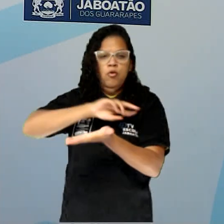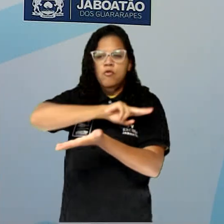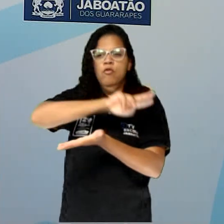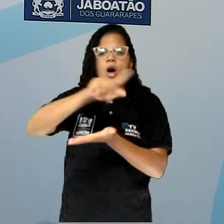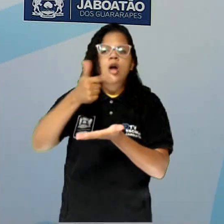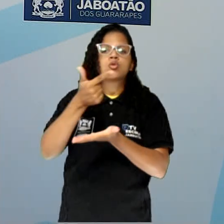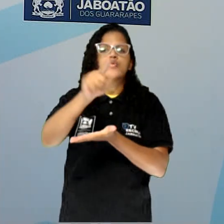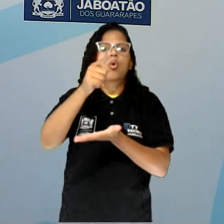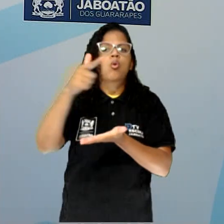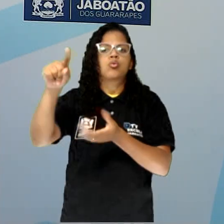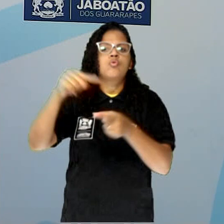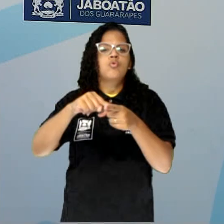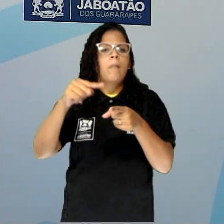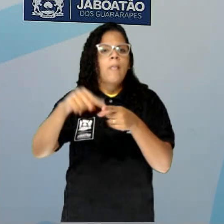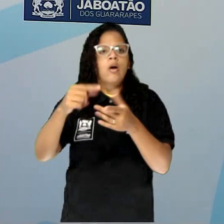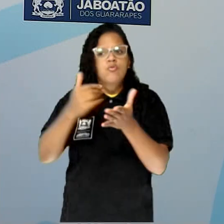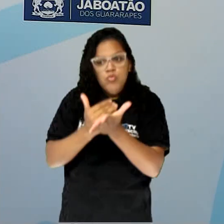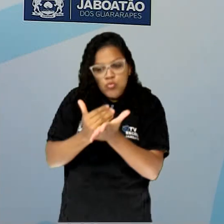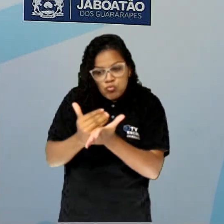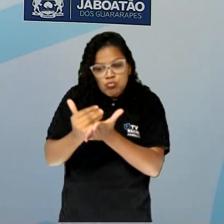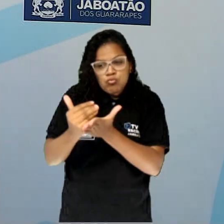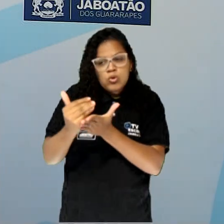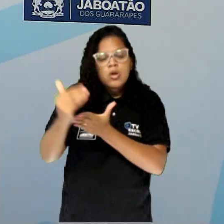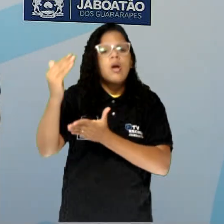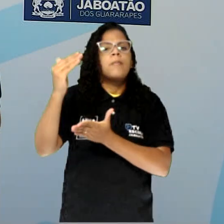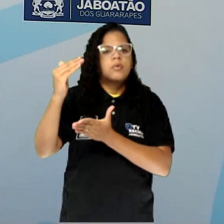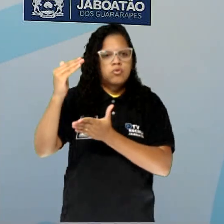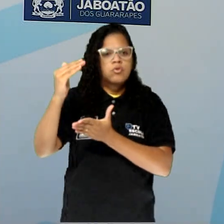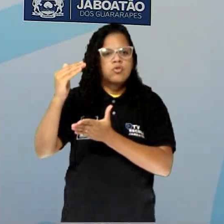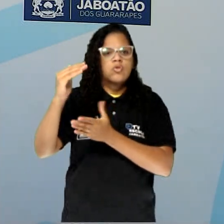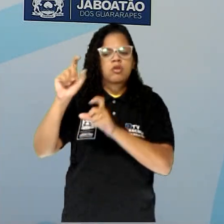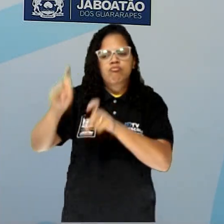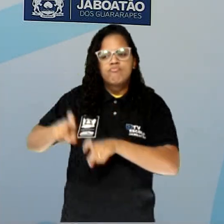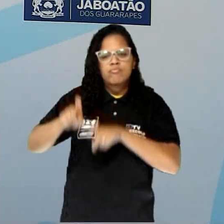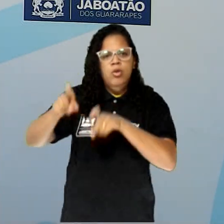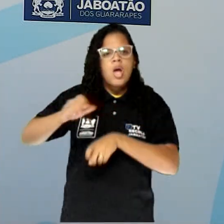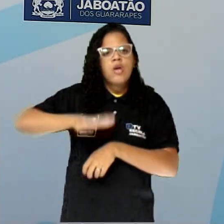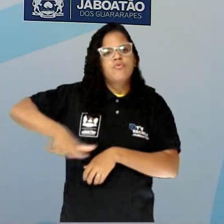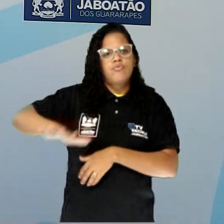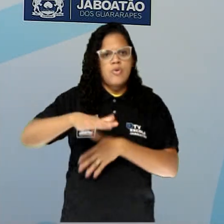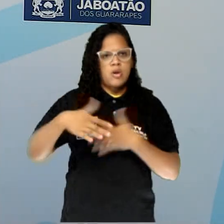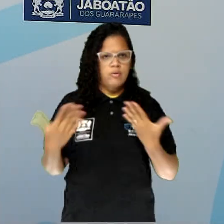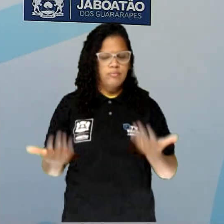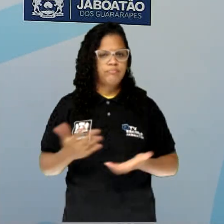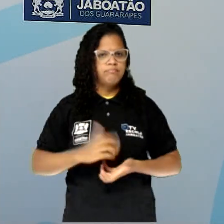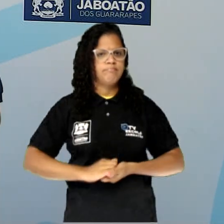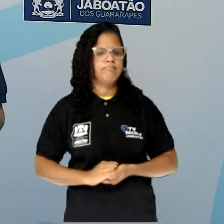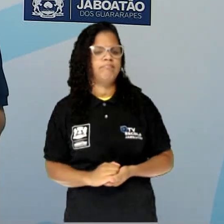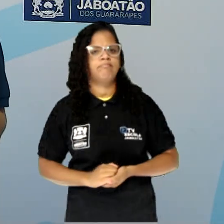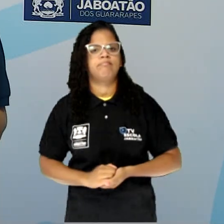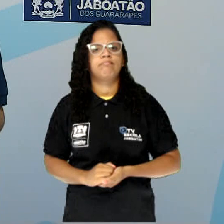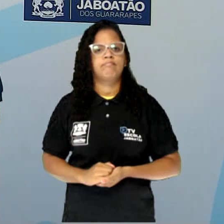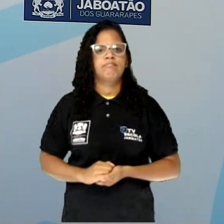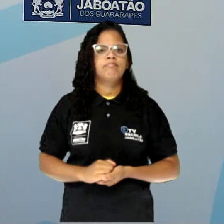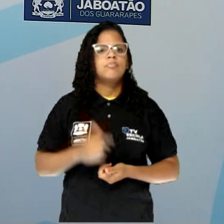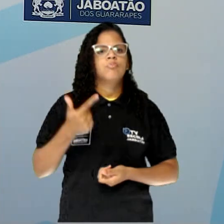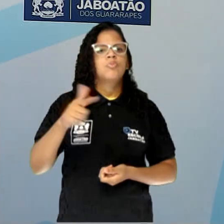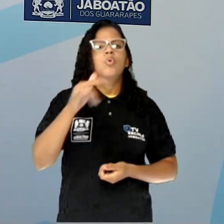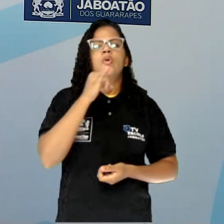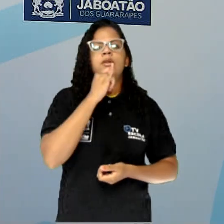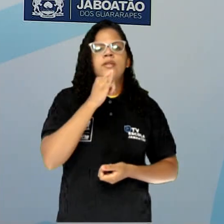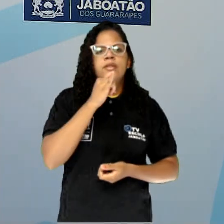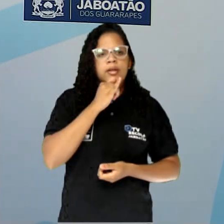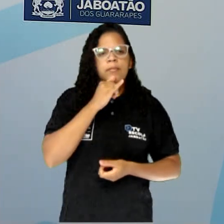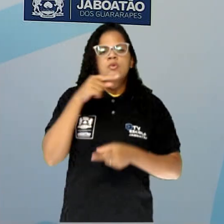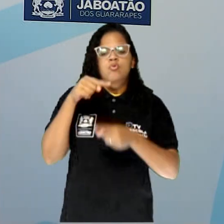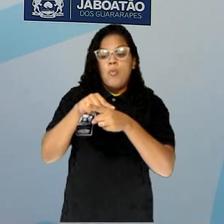nasceram a partir de engenhos, tá certo? Outra coisa, muitos desses bairros que têm essas características